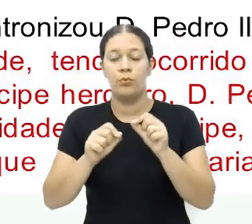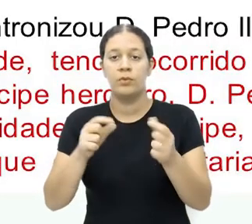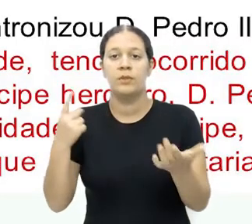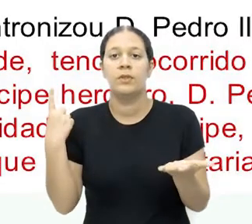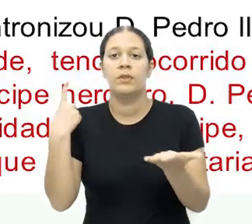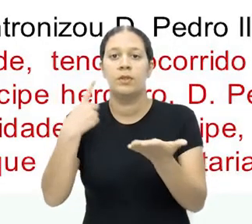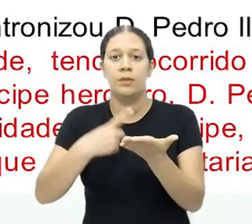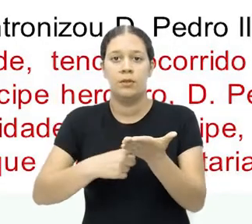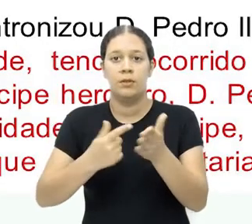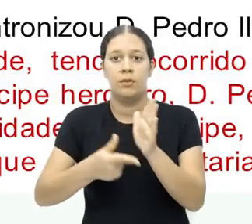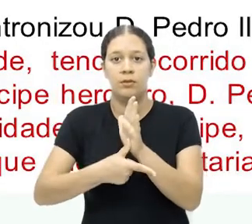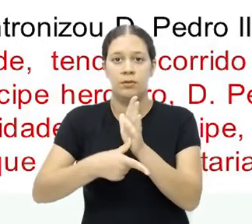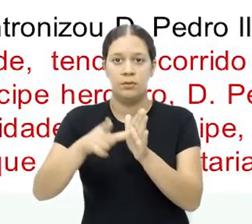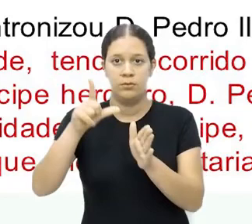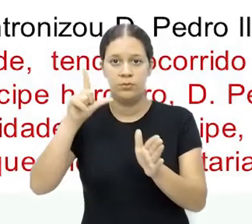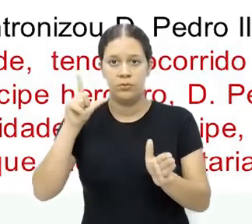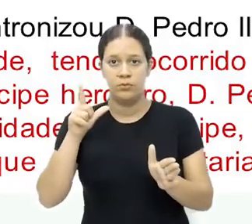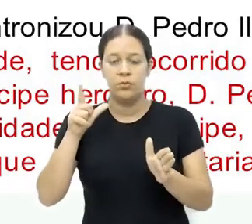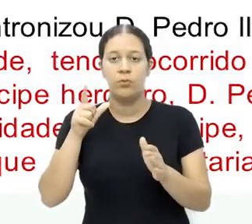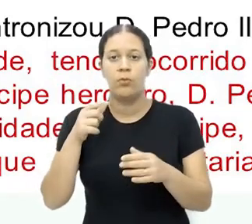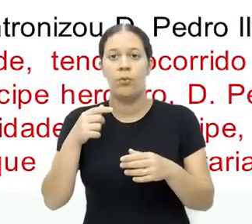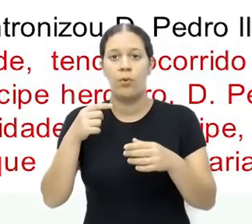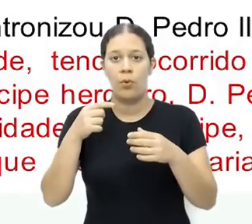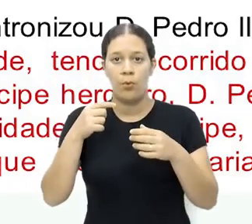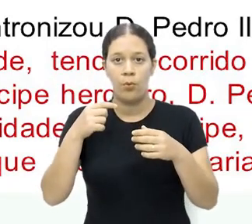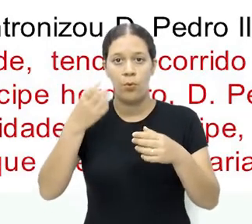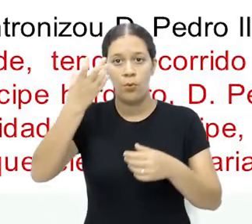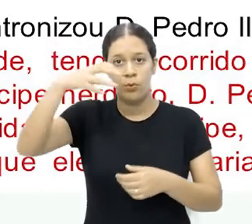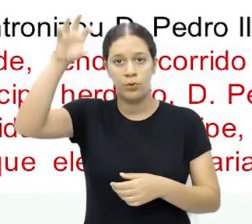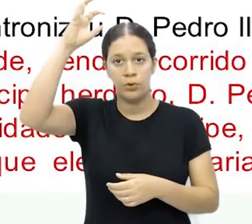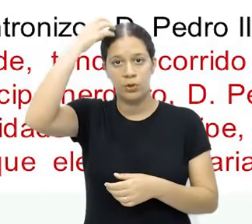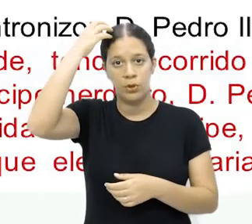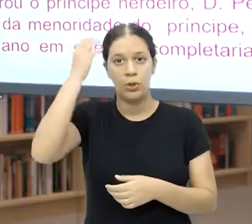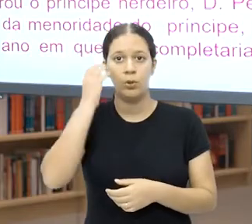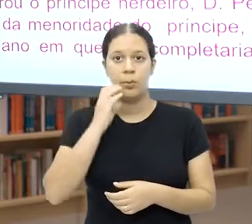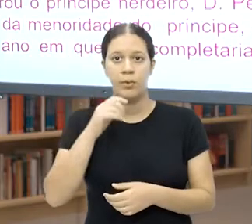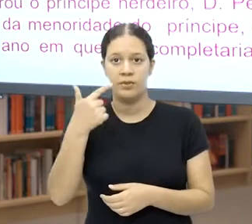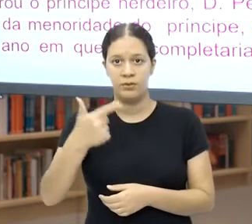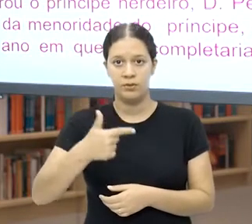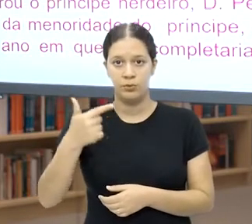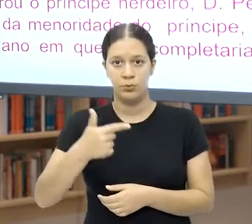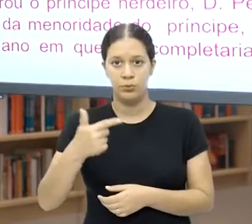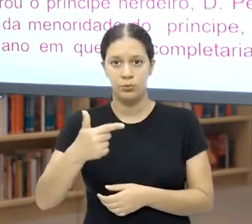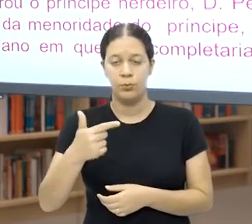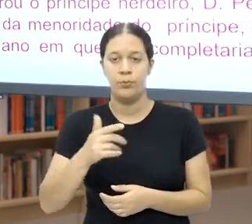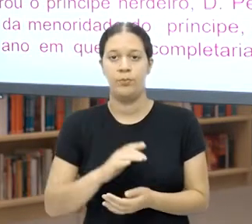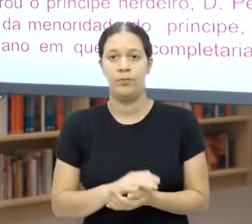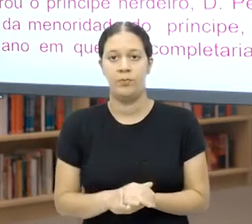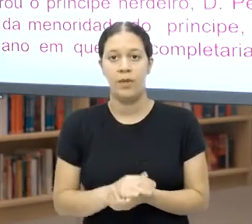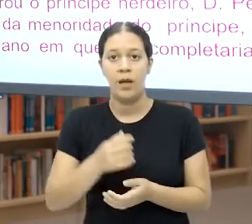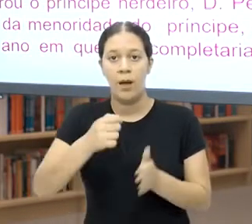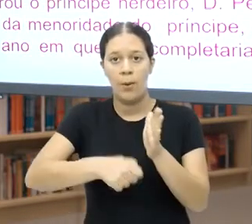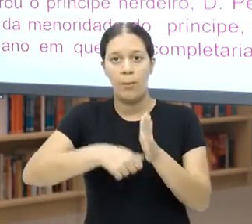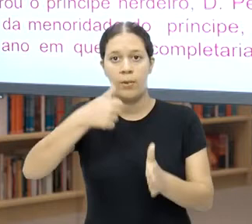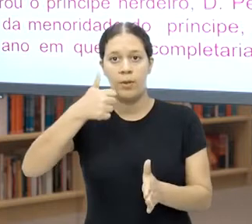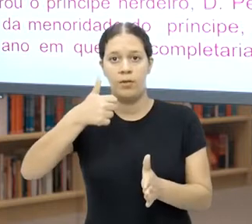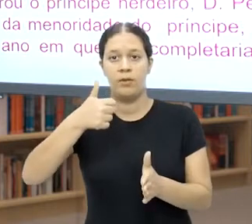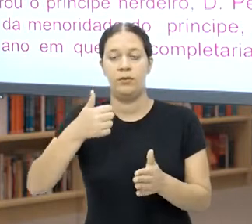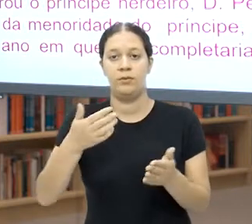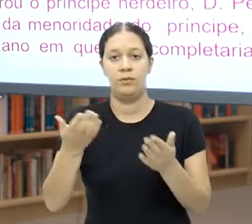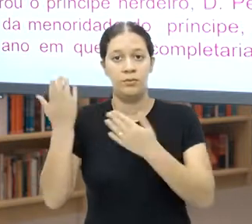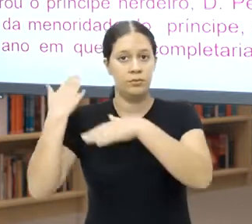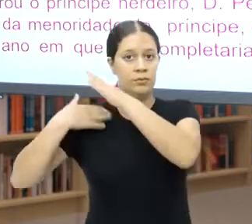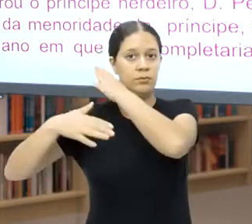a antecipação que entronizou Dom Pedro II? Olha aí, eu falei agora há pouco, e a primeira aula, a